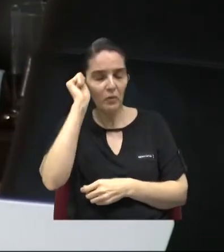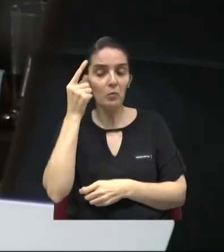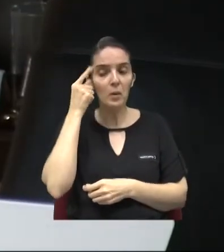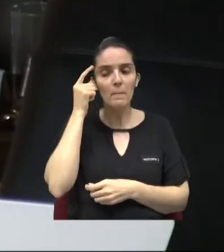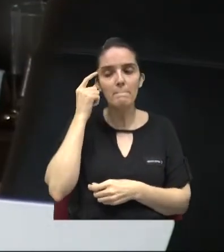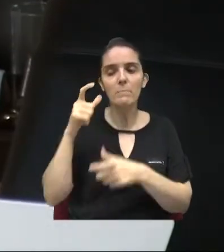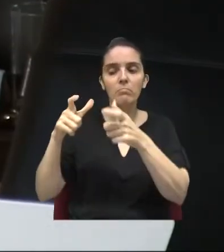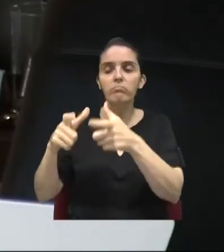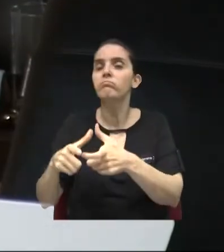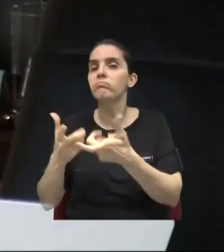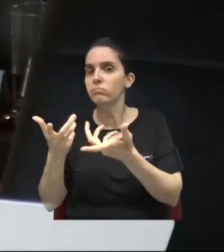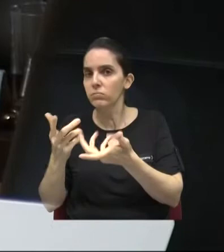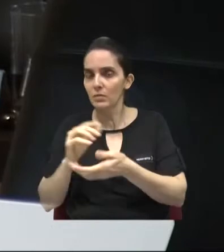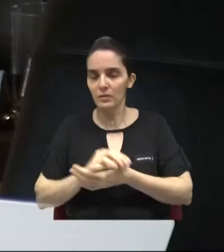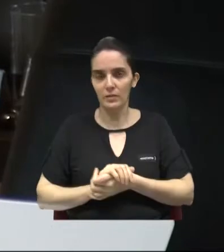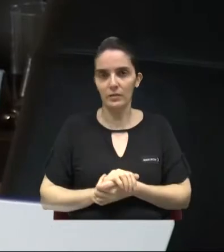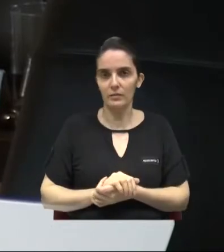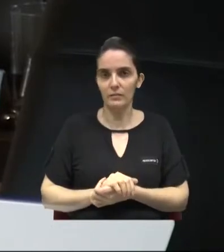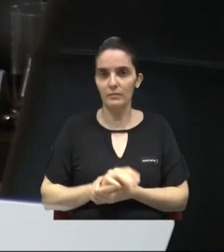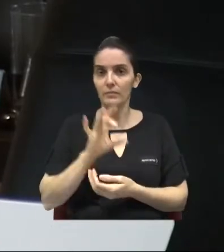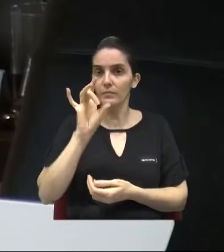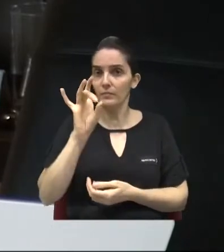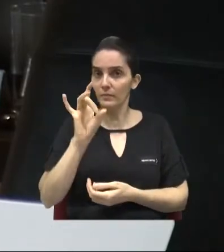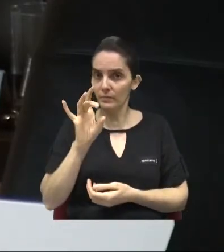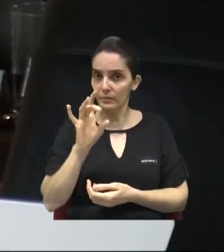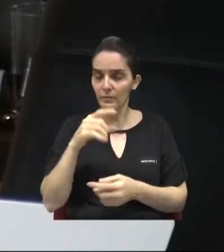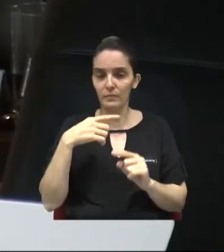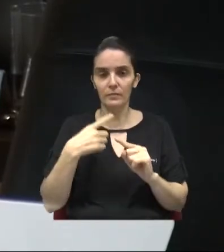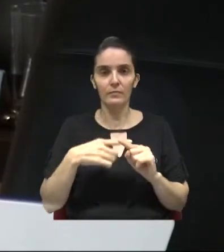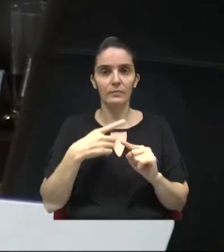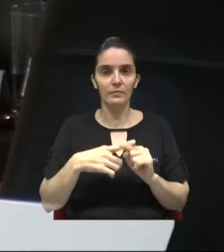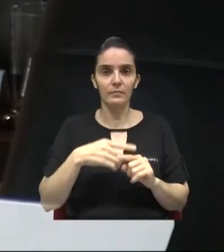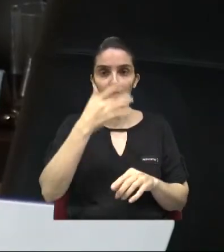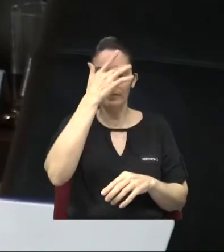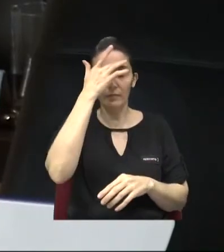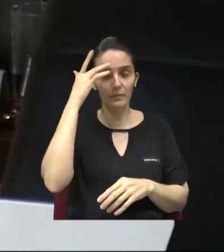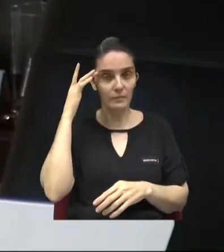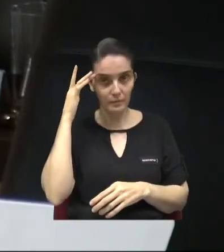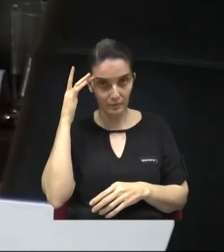sentido, é única e exclusivamente porque algum munícipe